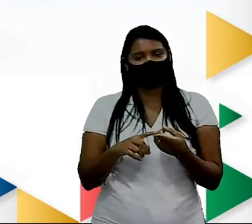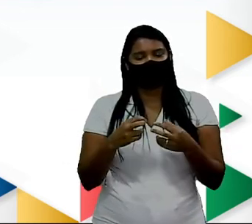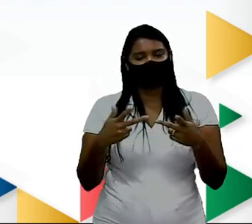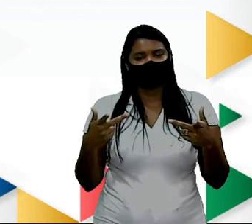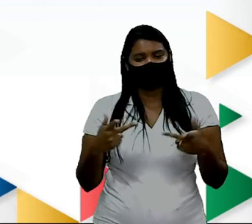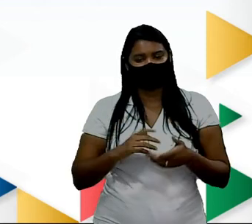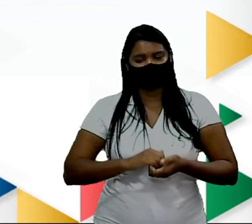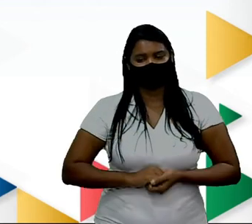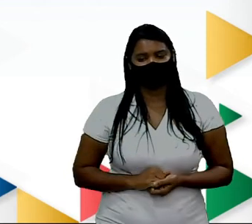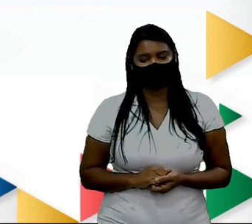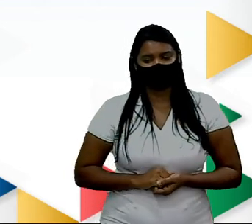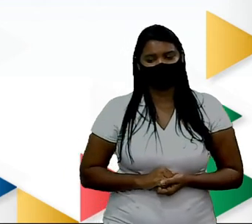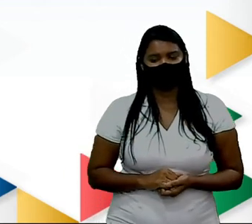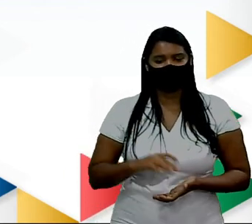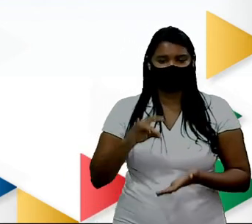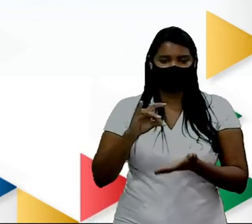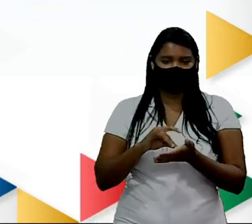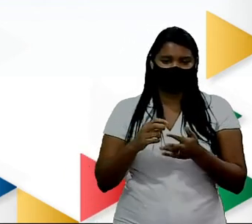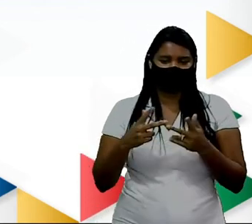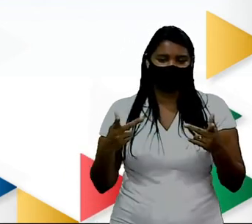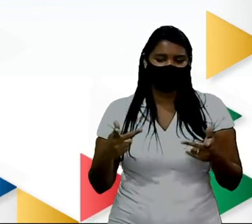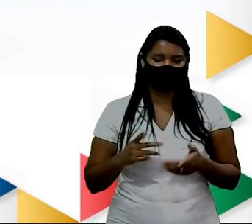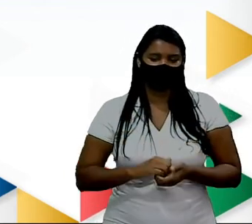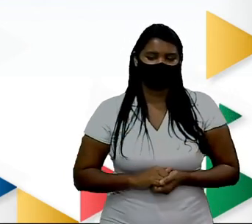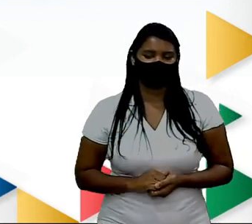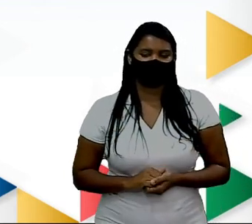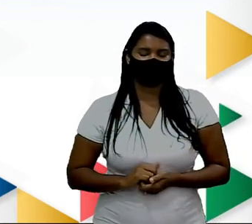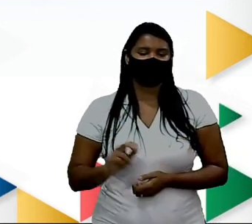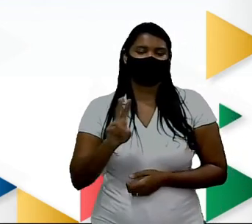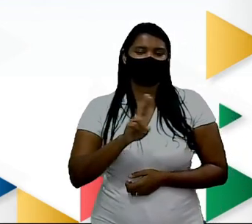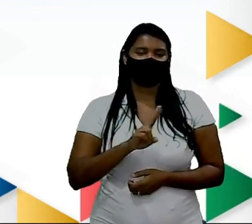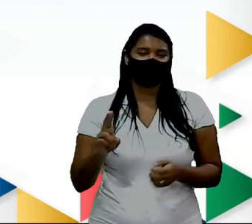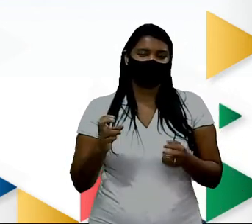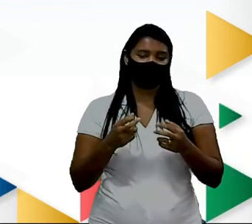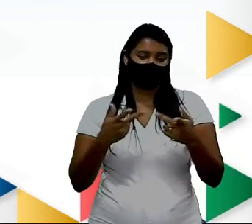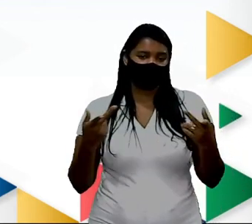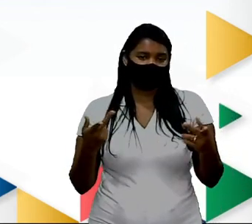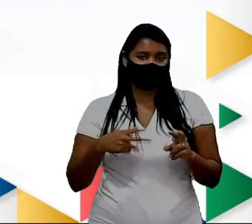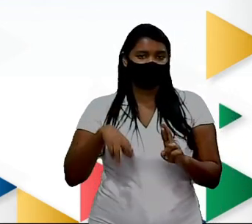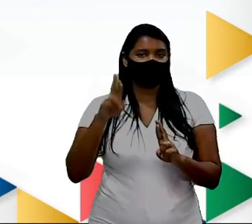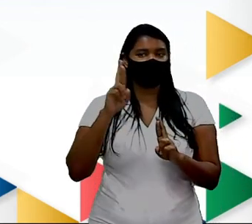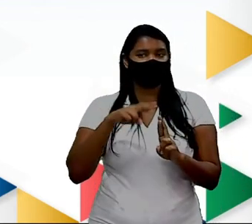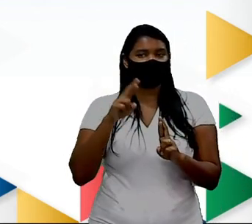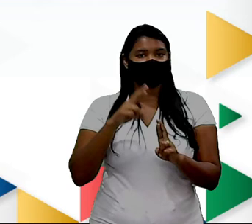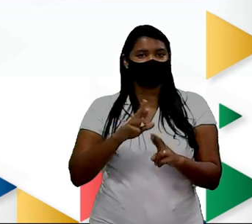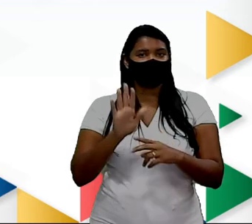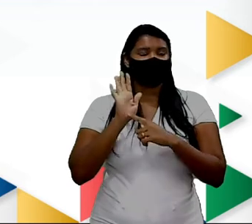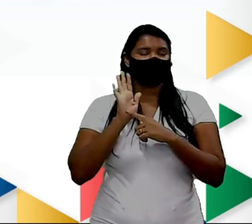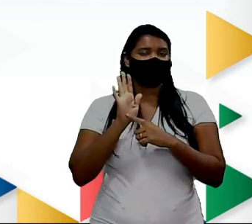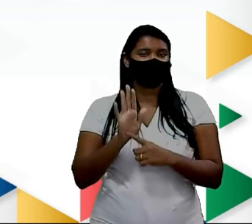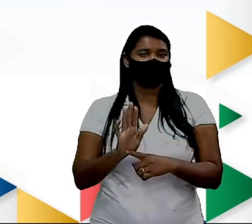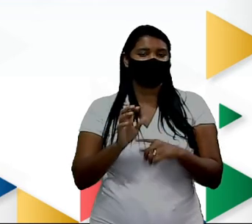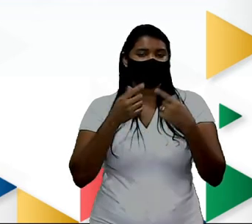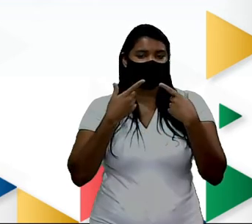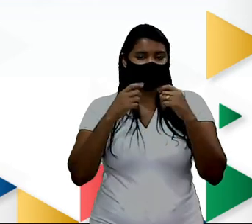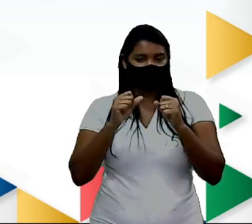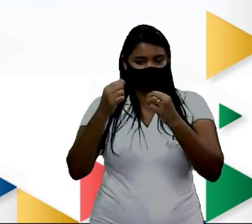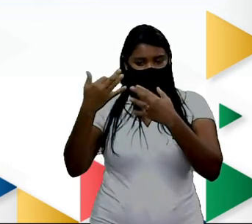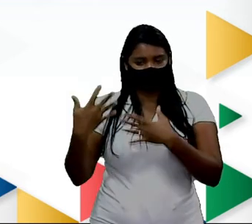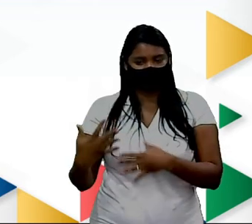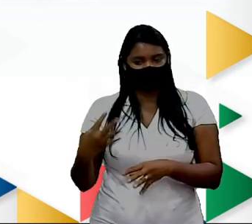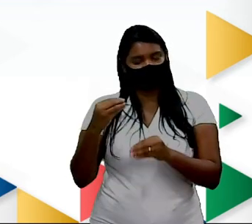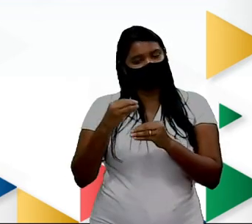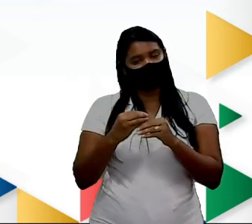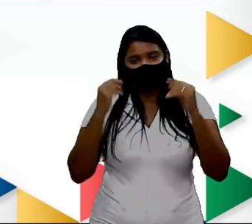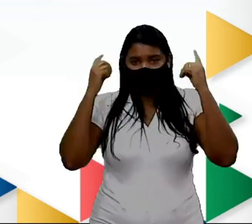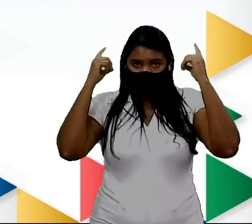coisa, né? Numa situação matemática de coisa. E aí o nome coisa, para a representação dele, eu acho que essa linguagem, eu não falo grego